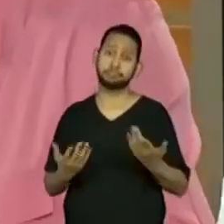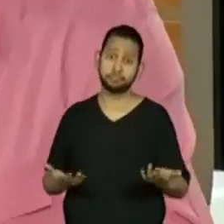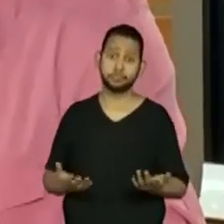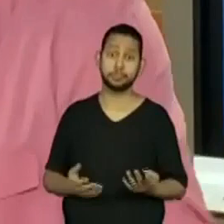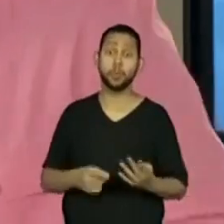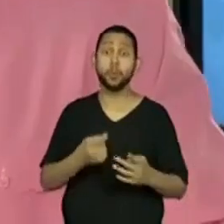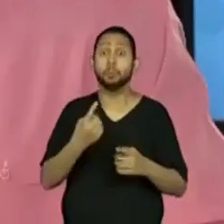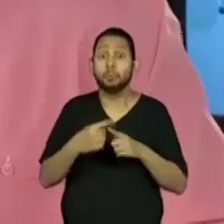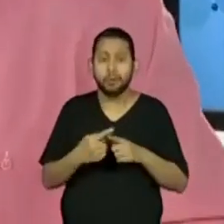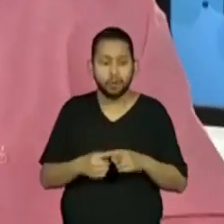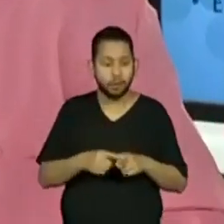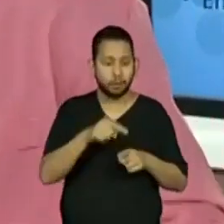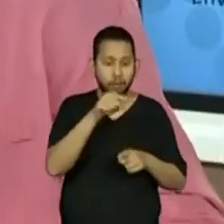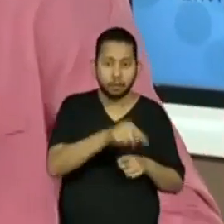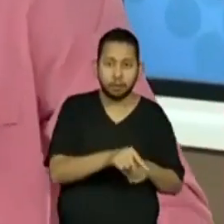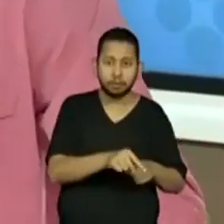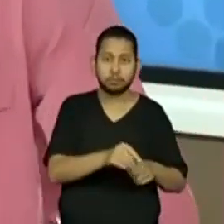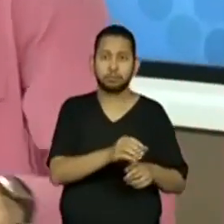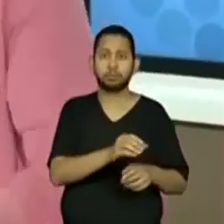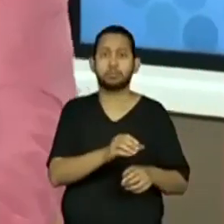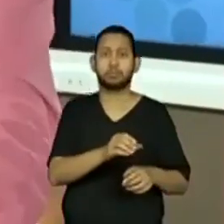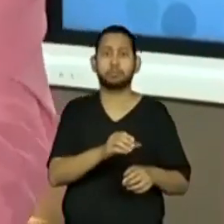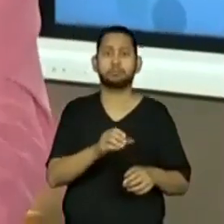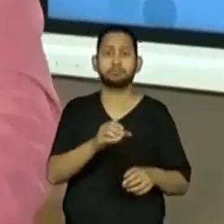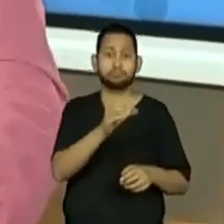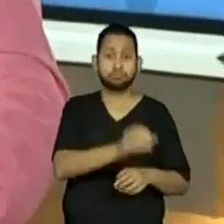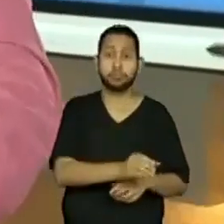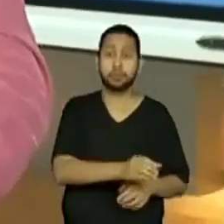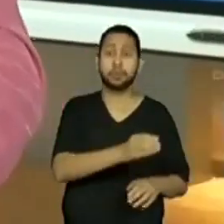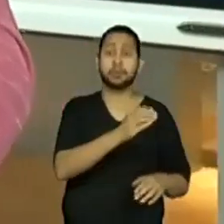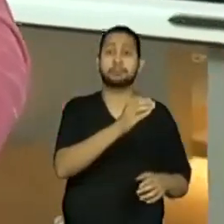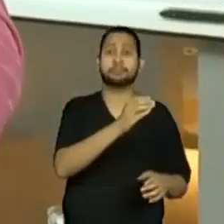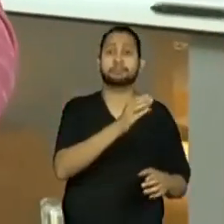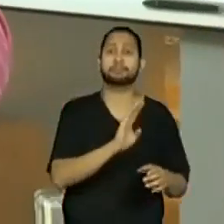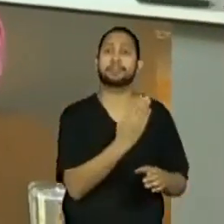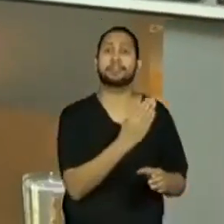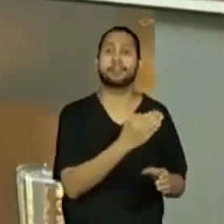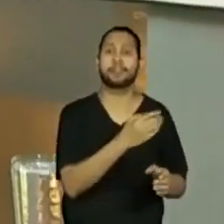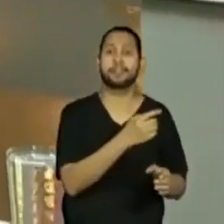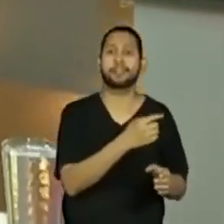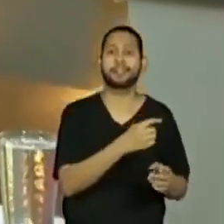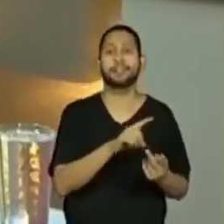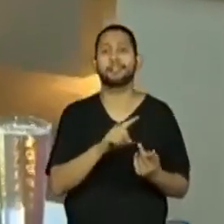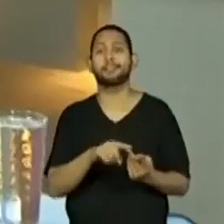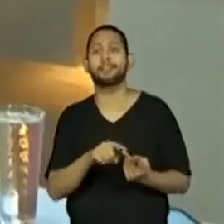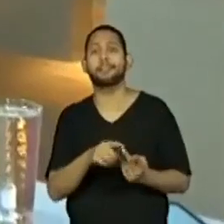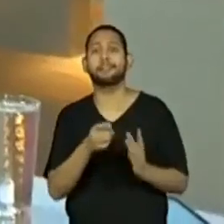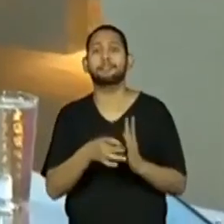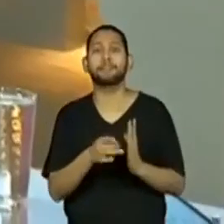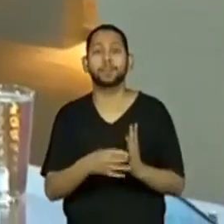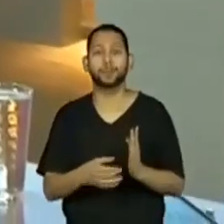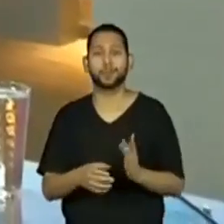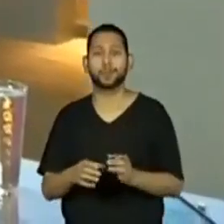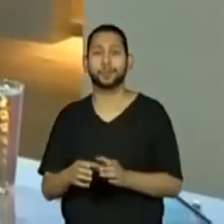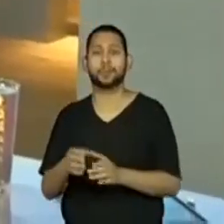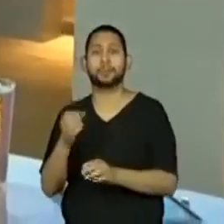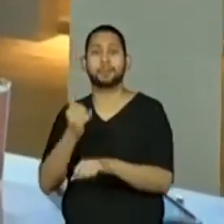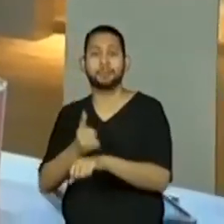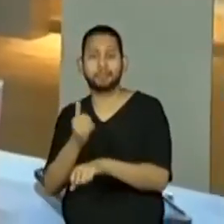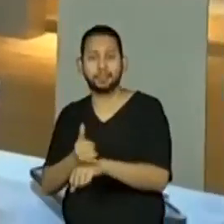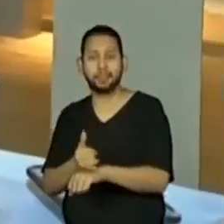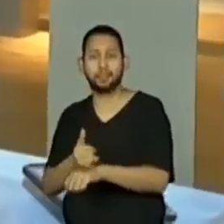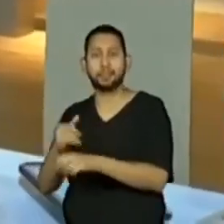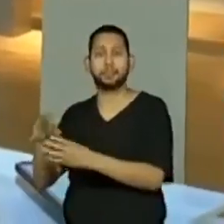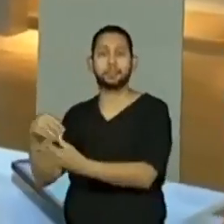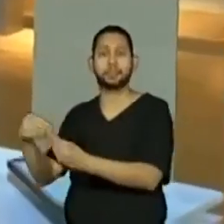feitos, né, desses materiais que eu mostrei para vocês? Madeira, vidro, um metal